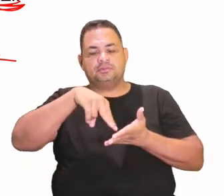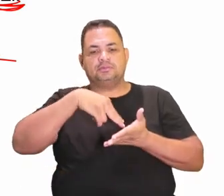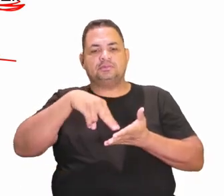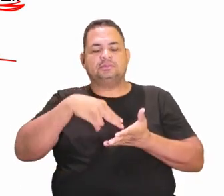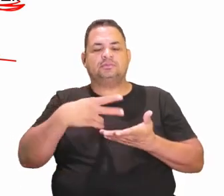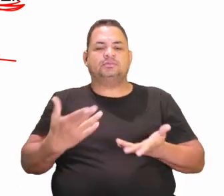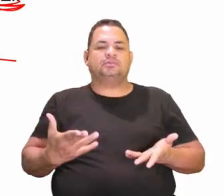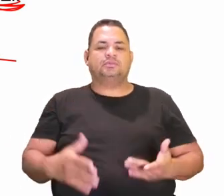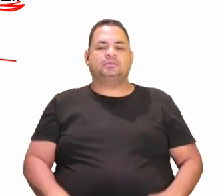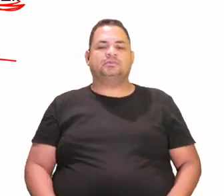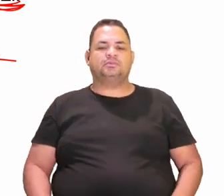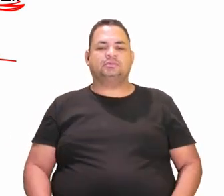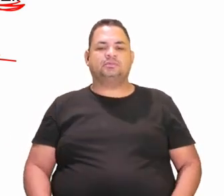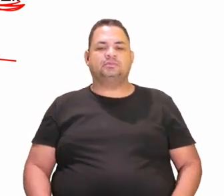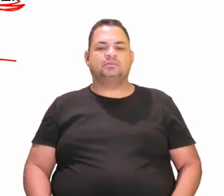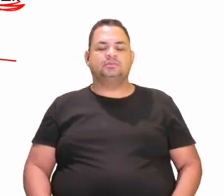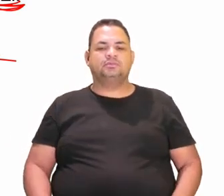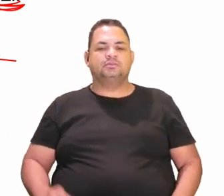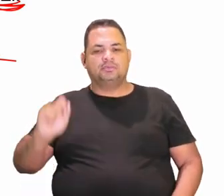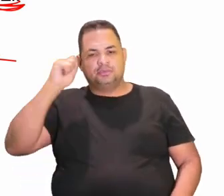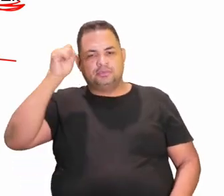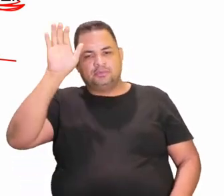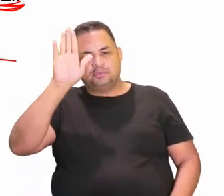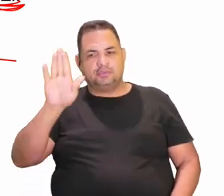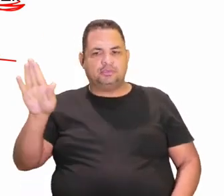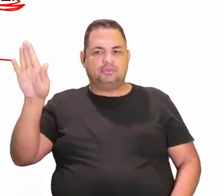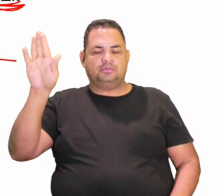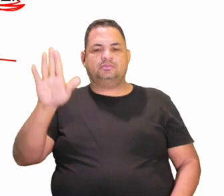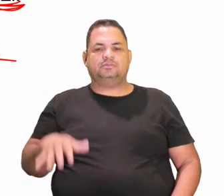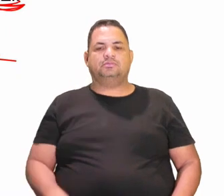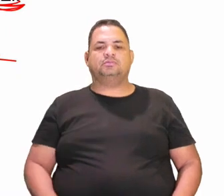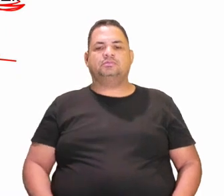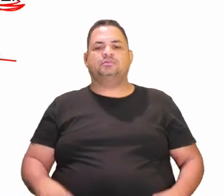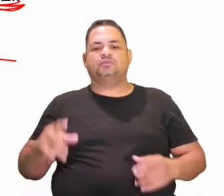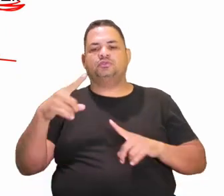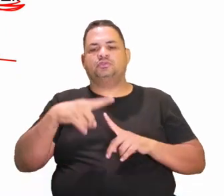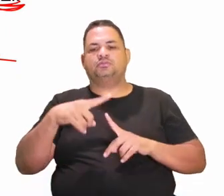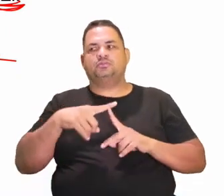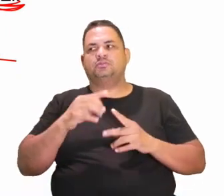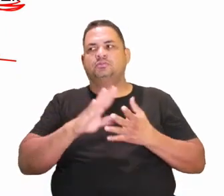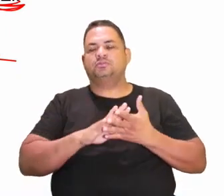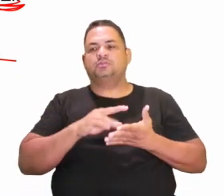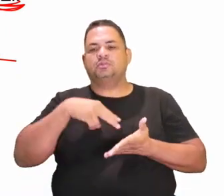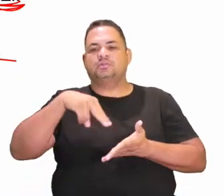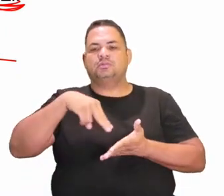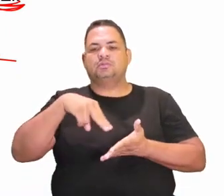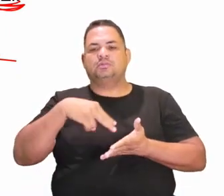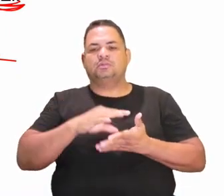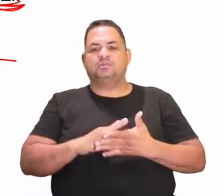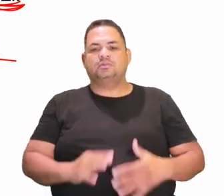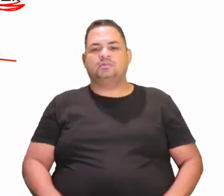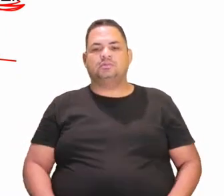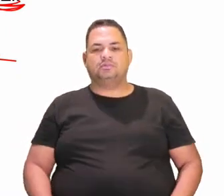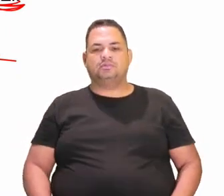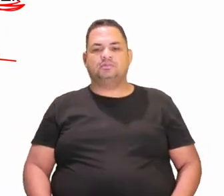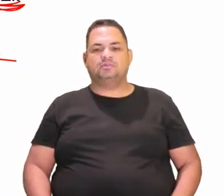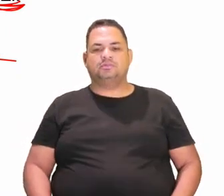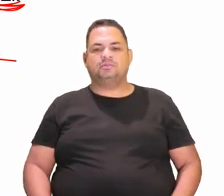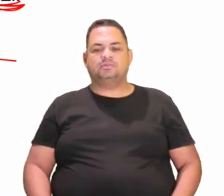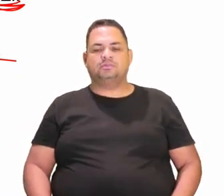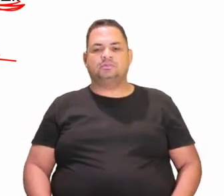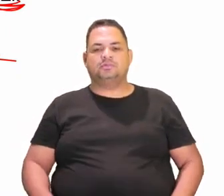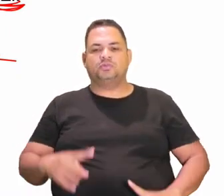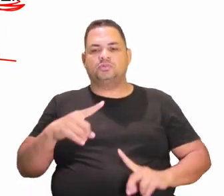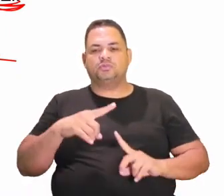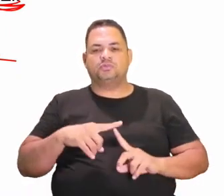dançarinos africanos, né? Estilos de dança africano. Caramu, que é uma espécie de